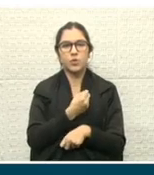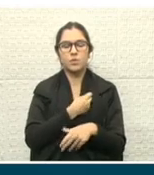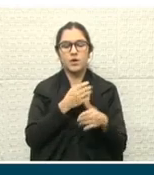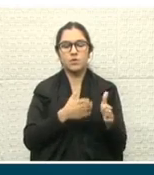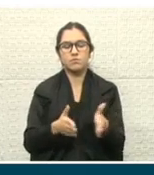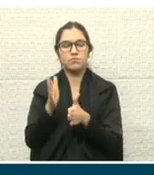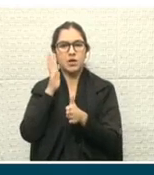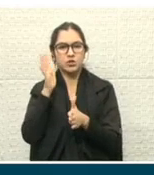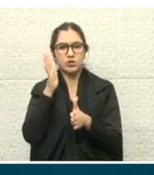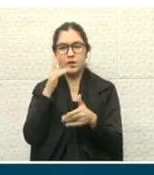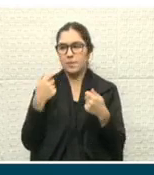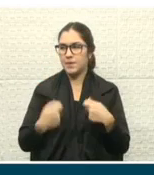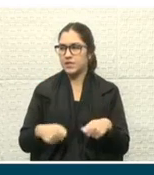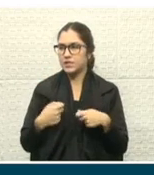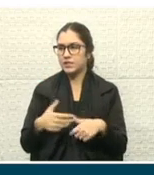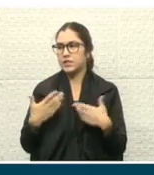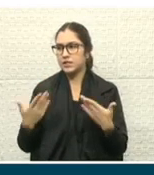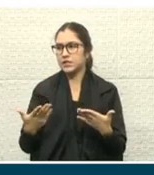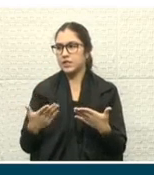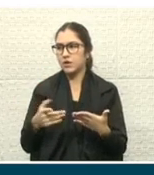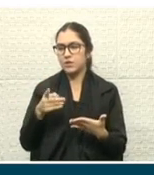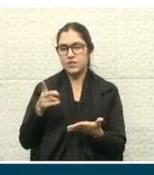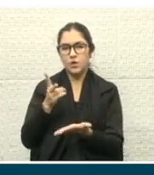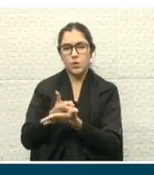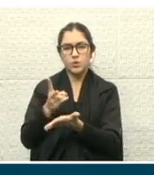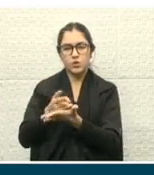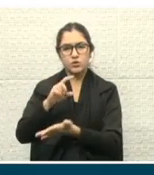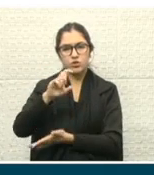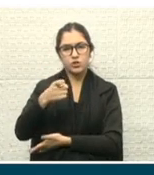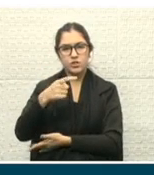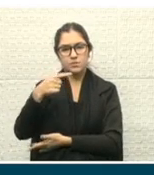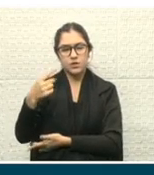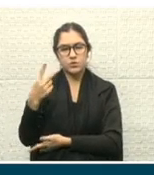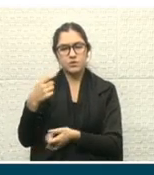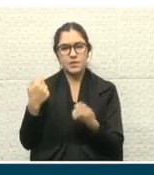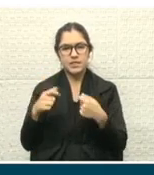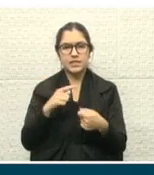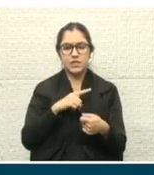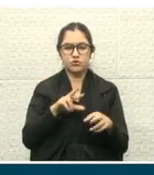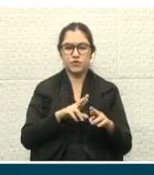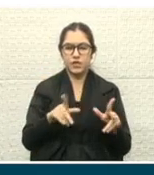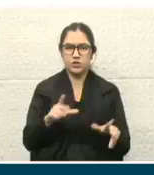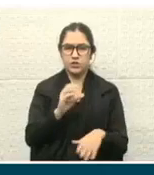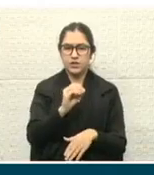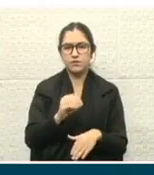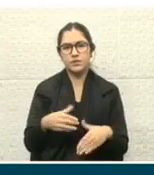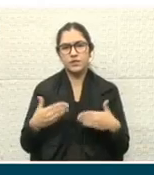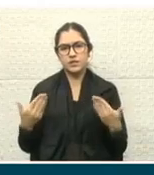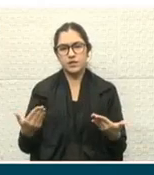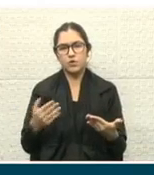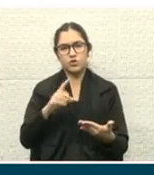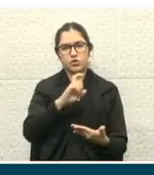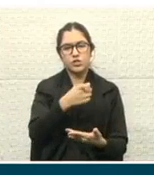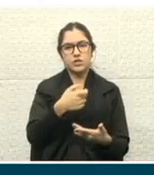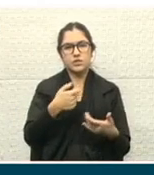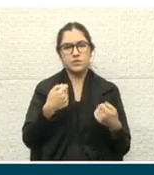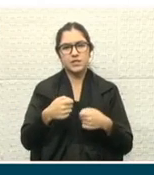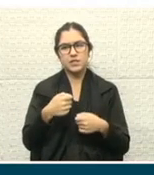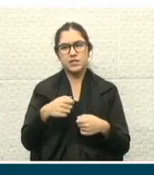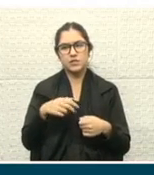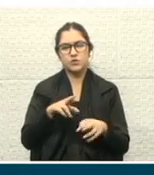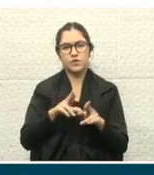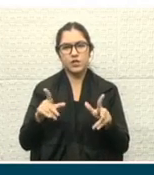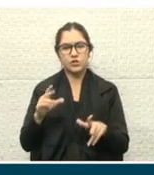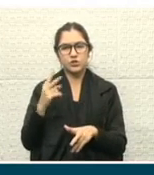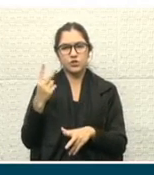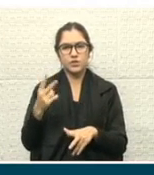parte imaginária. Então, essa constante x menos 2 tem que ser diferente de zero. Logo, x tem que ser diferente de